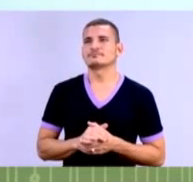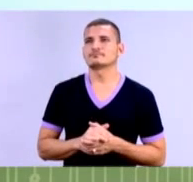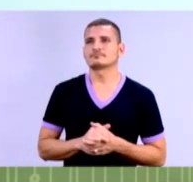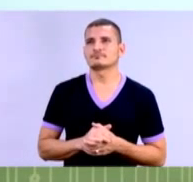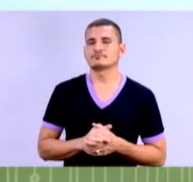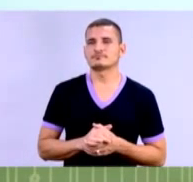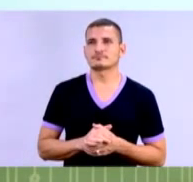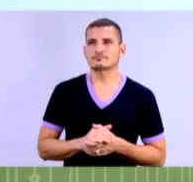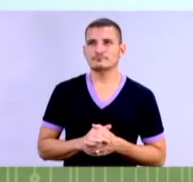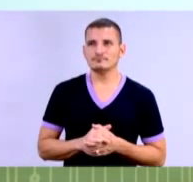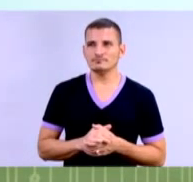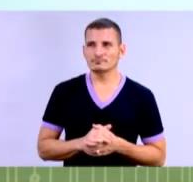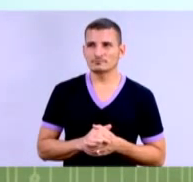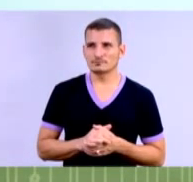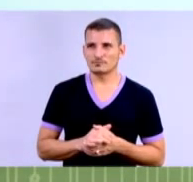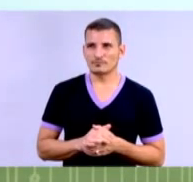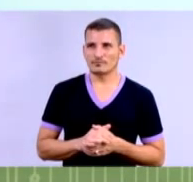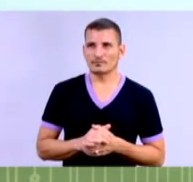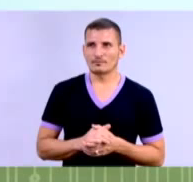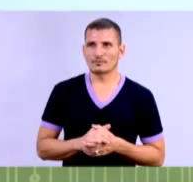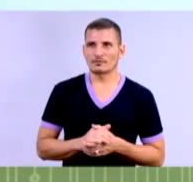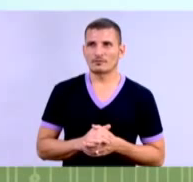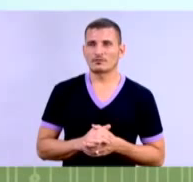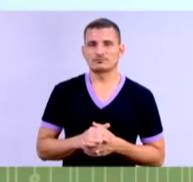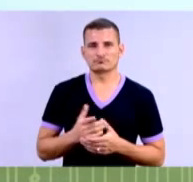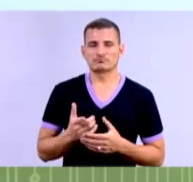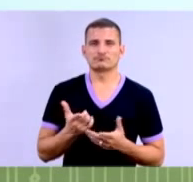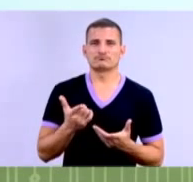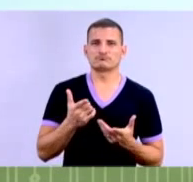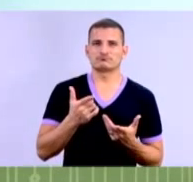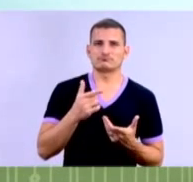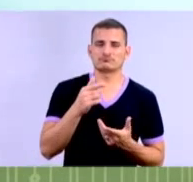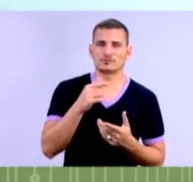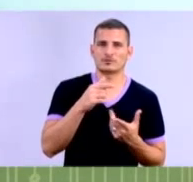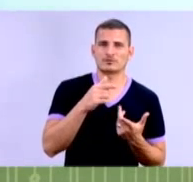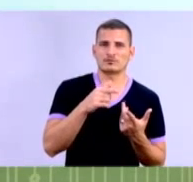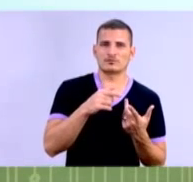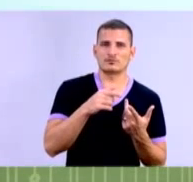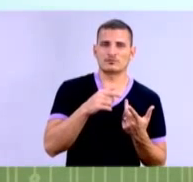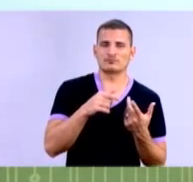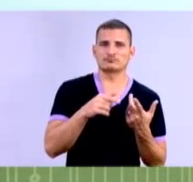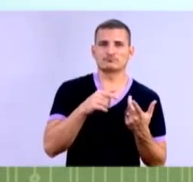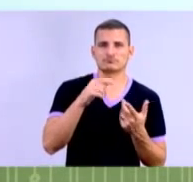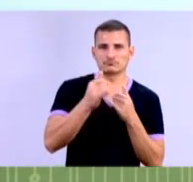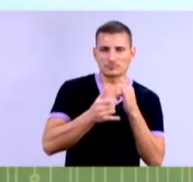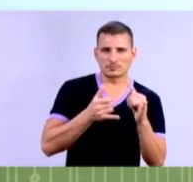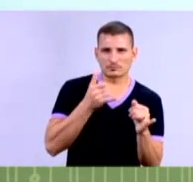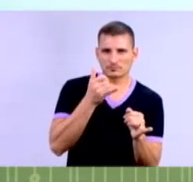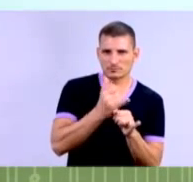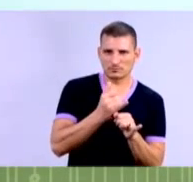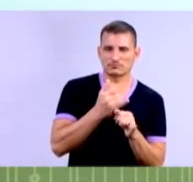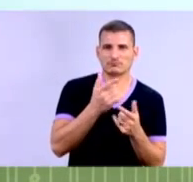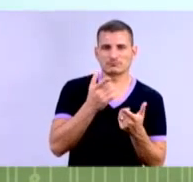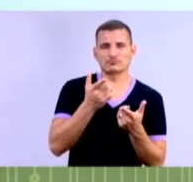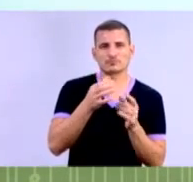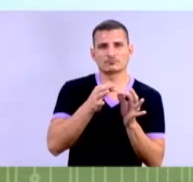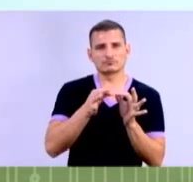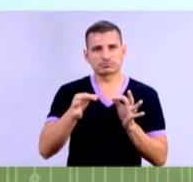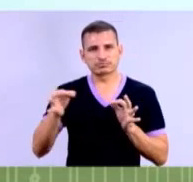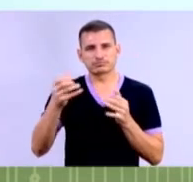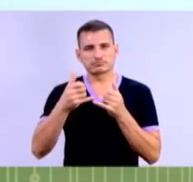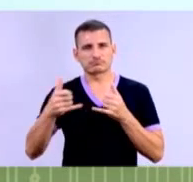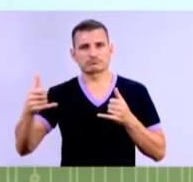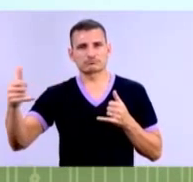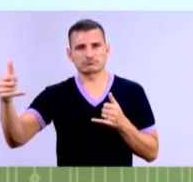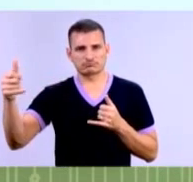acontecem aí nas transmissões de redes. Muitas vezes um provedor de internet entrega uma fibra ótica até determinado local. E em casa,